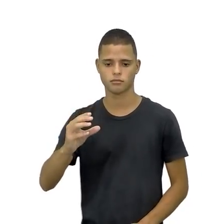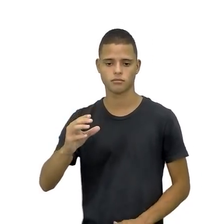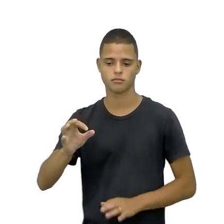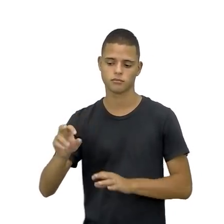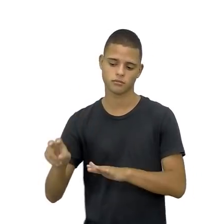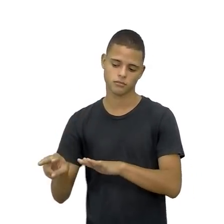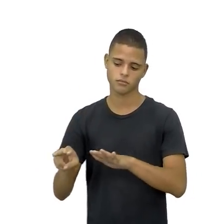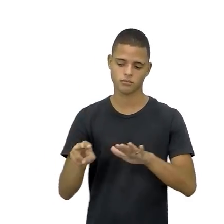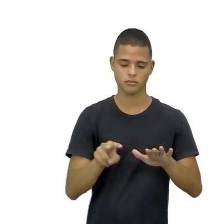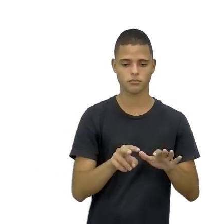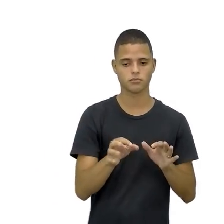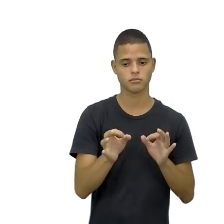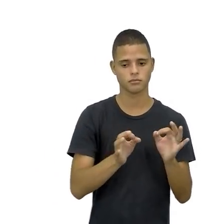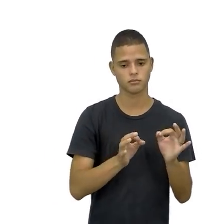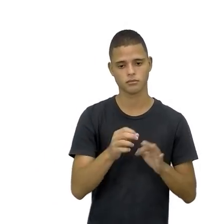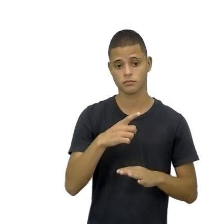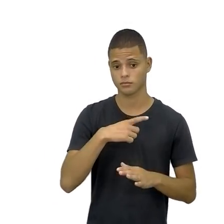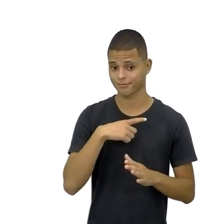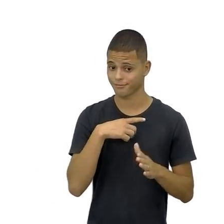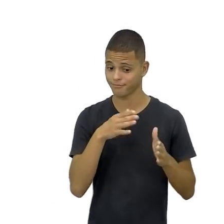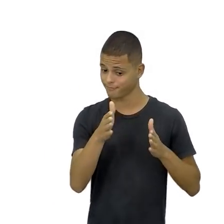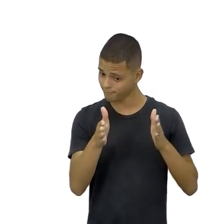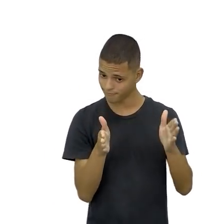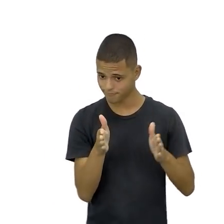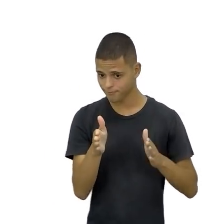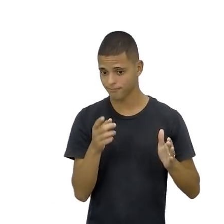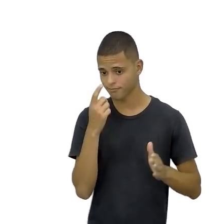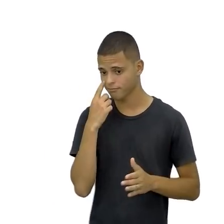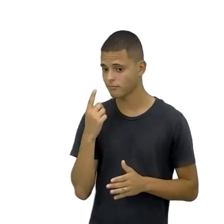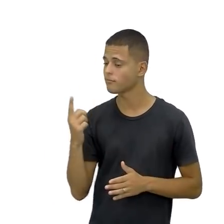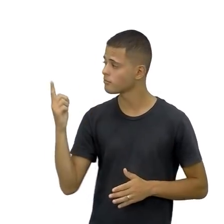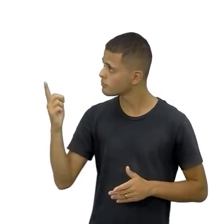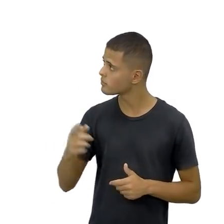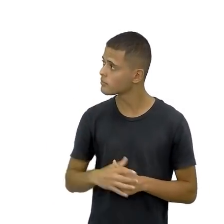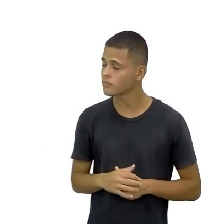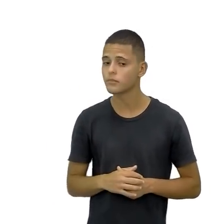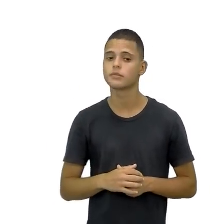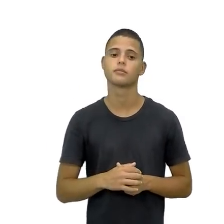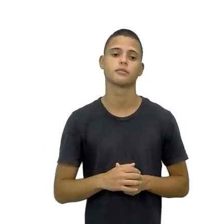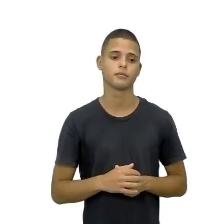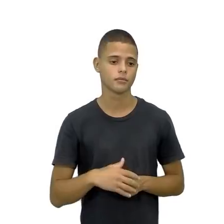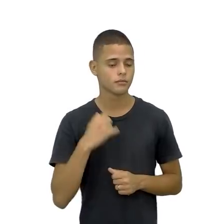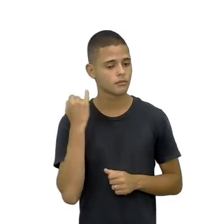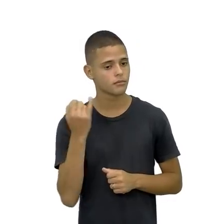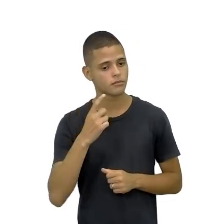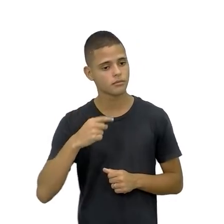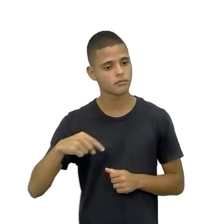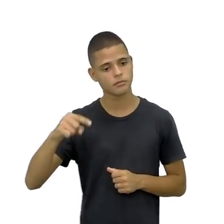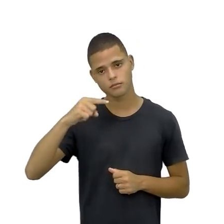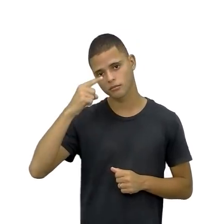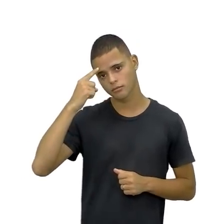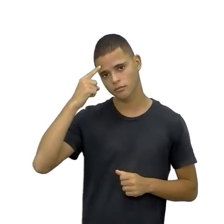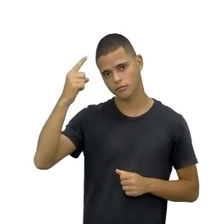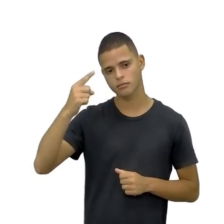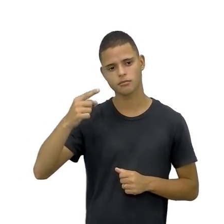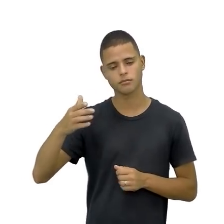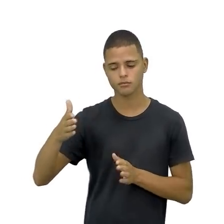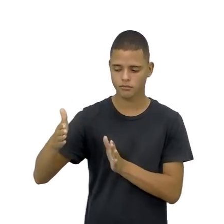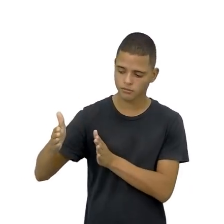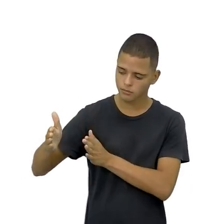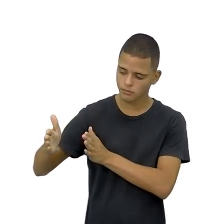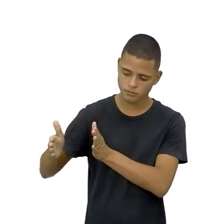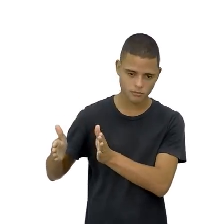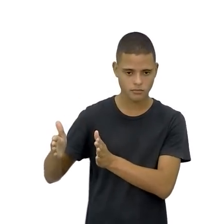Temos aqui, então, a linha do tempo, e nessa linha do tempo é importante que nós pensemos nesse momento, né,